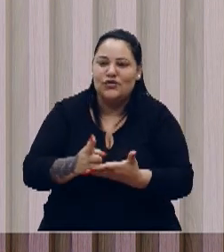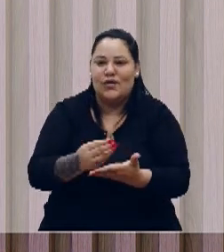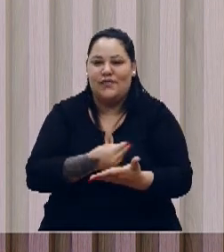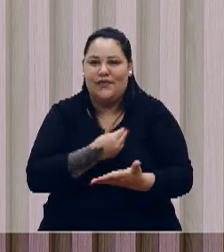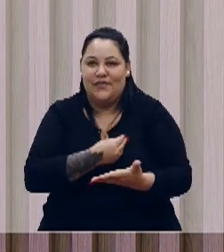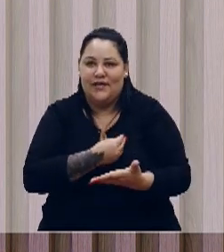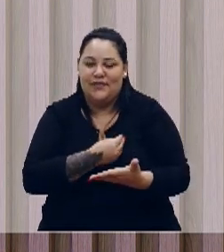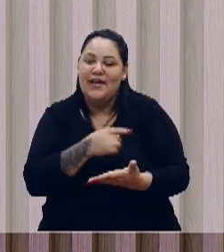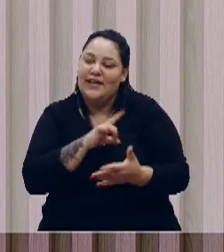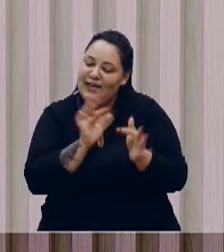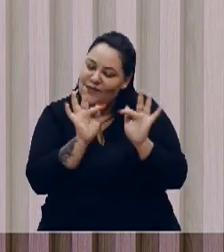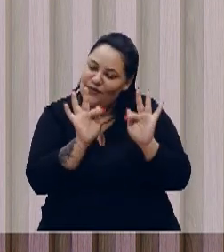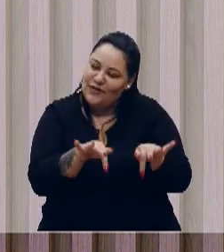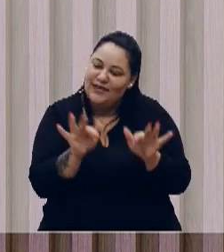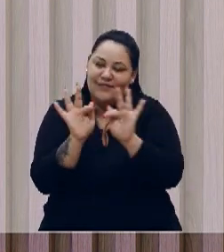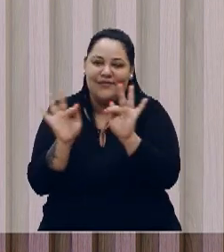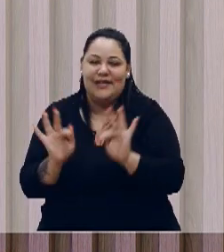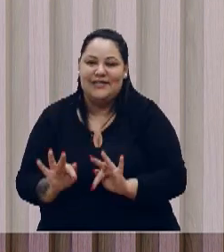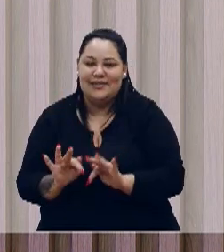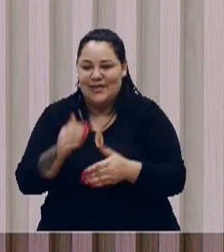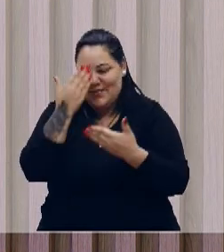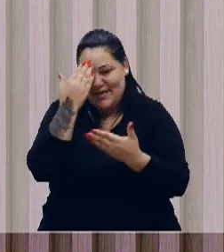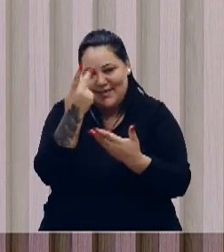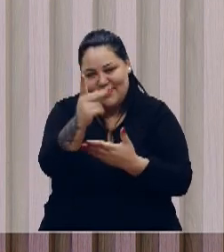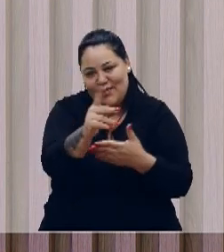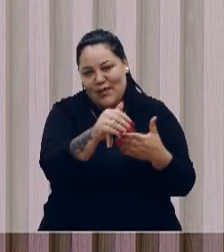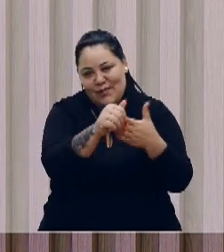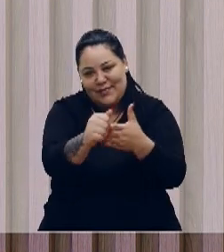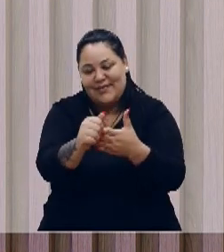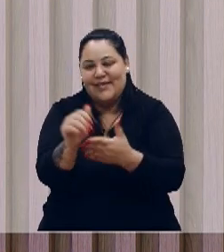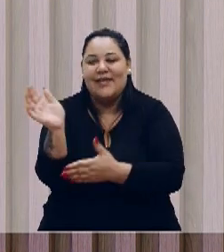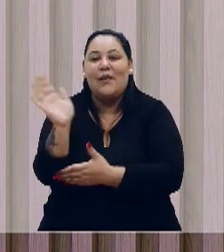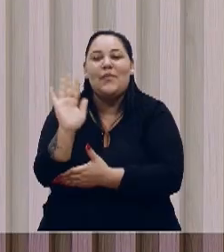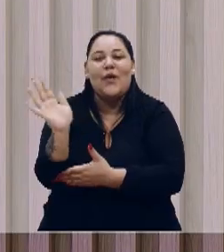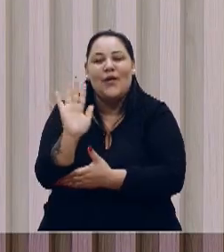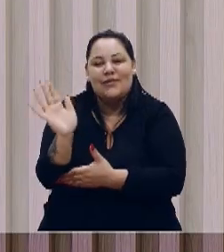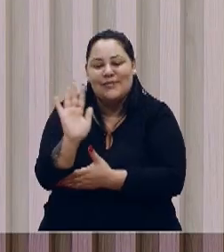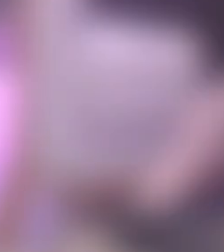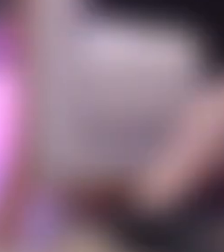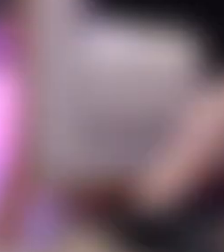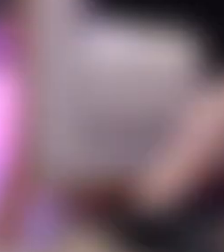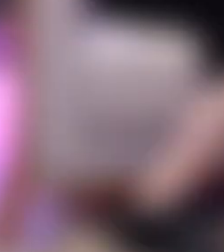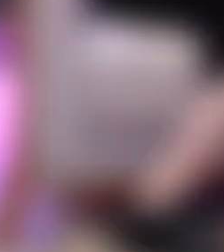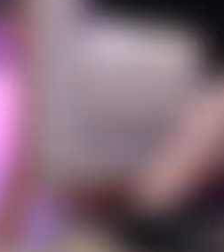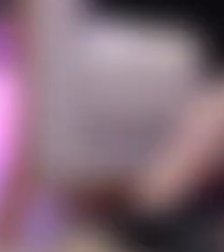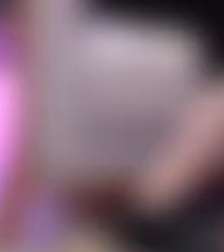e ter um final feliz. Obrigada pela sua companhia. Até um próximo Entre Elas. A gente se vê.